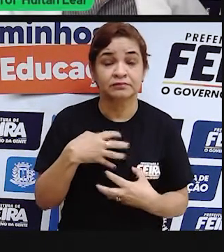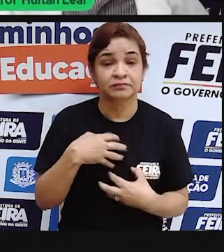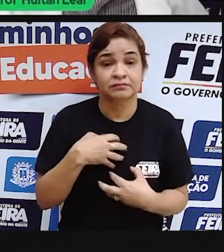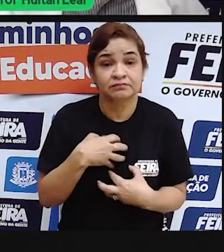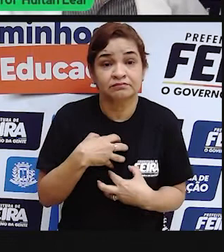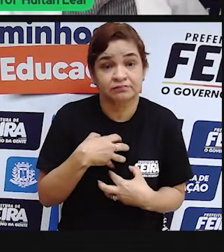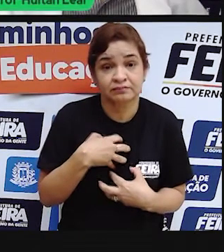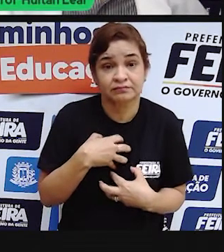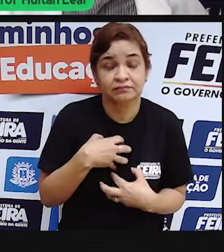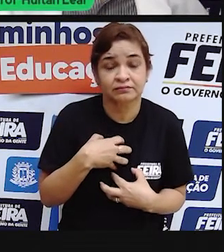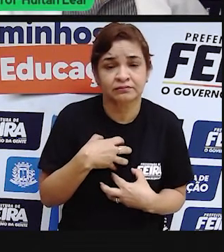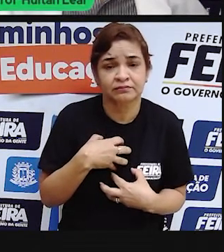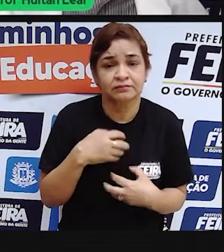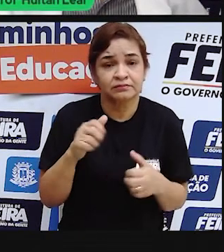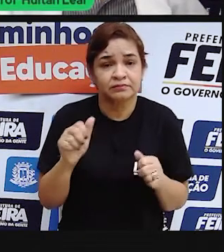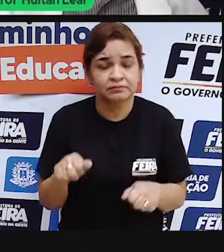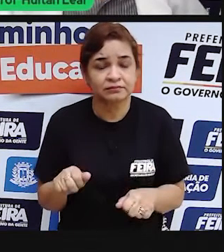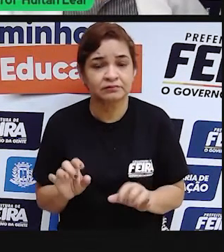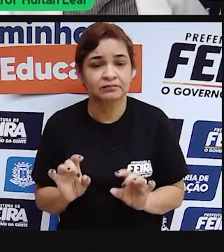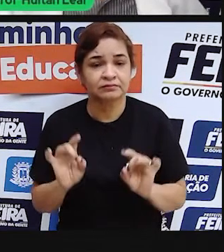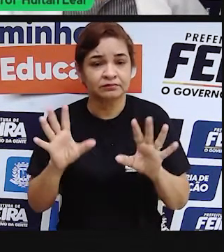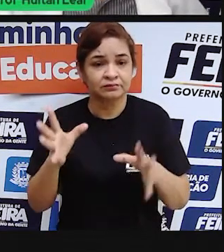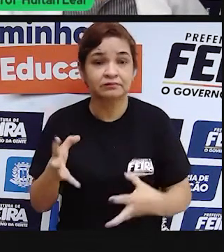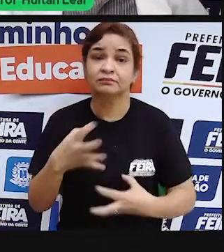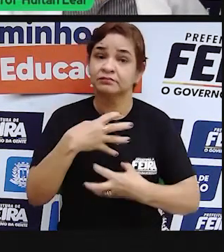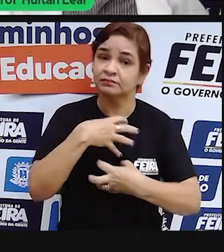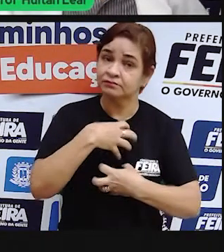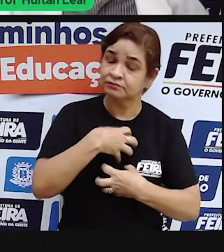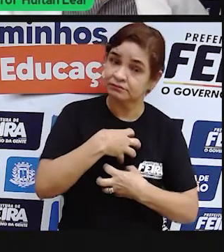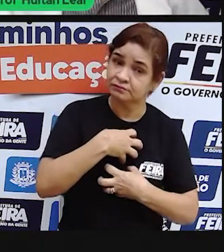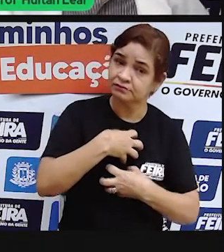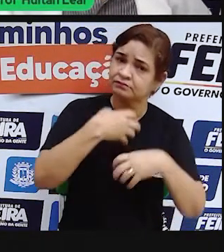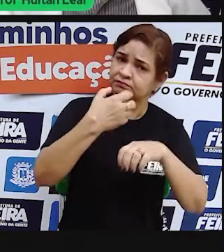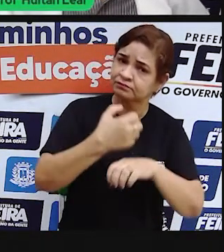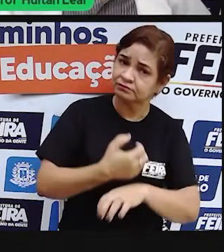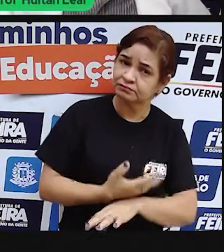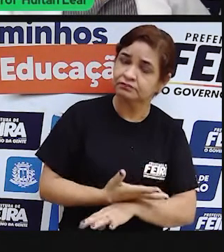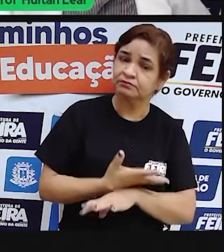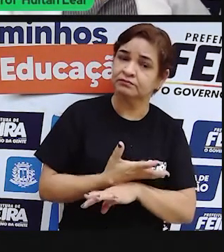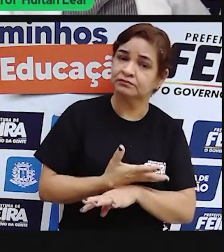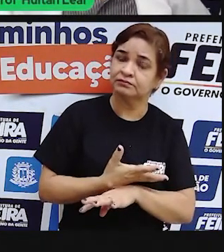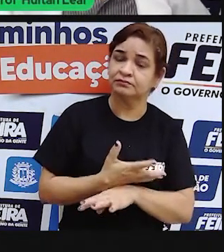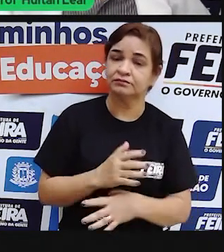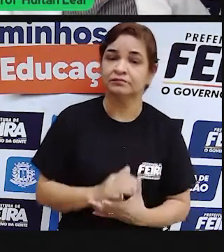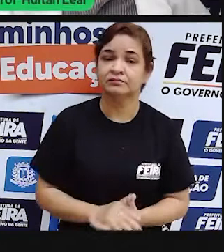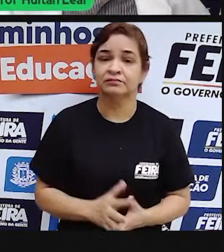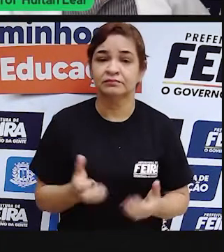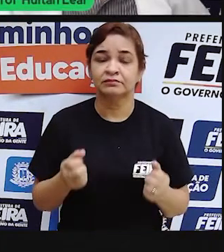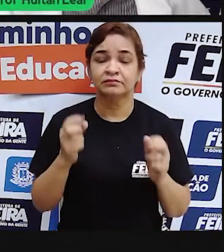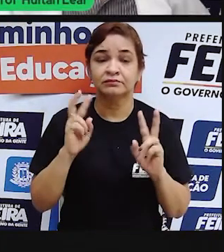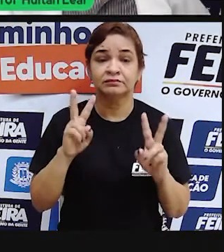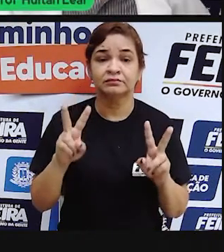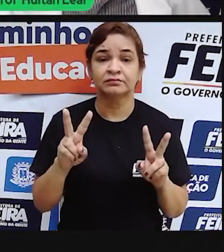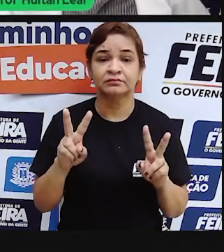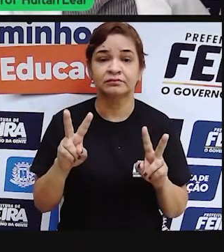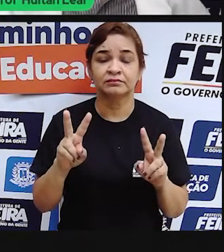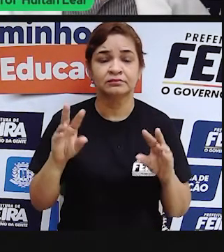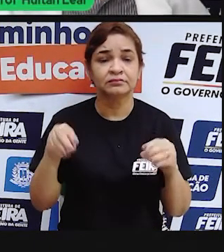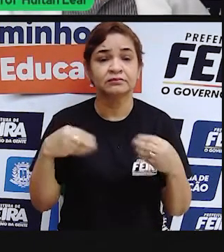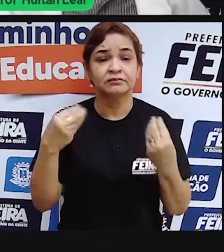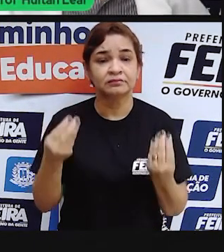como sentimentos que podem ser apenas sentidos. Vamos ver quais são